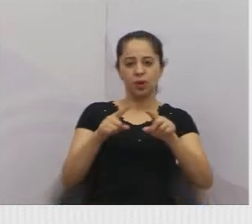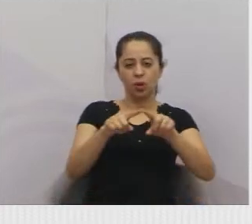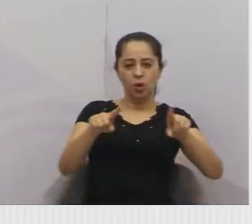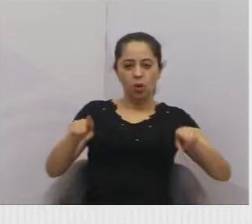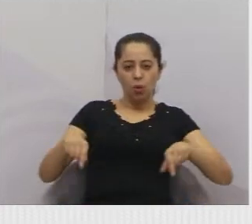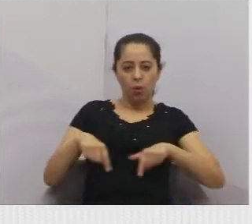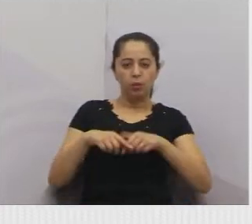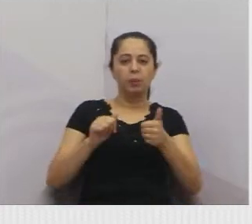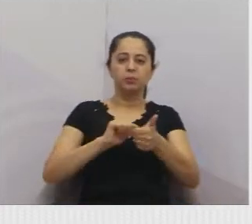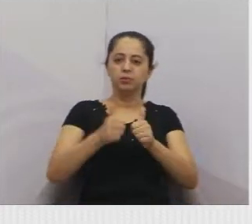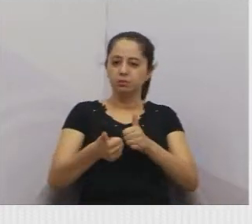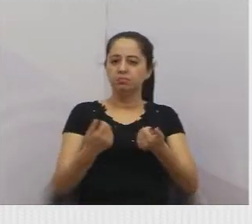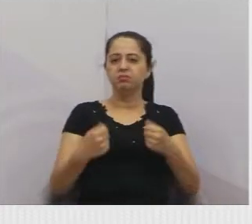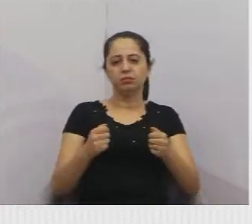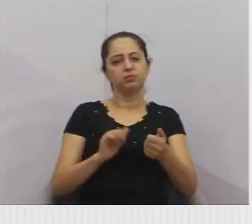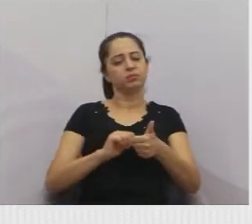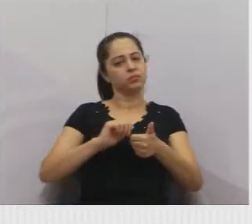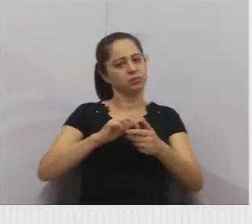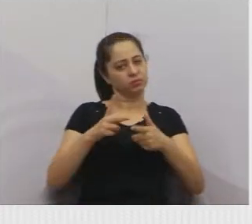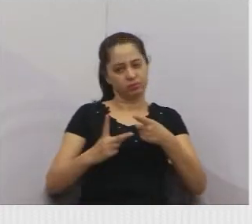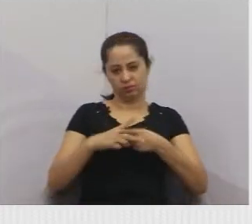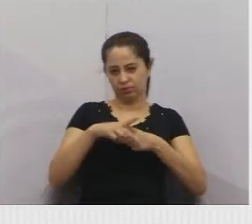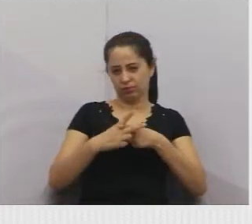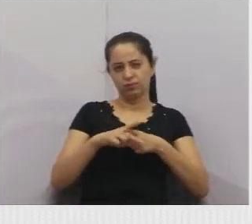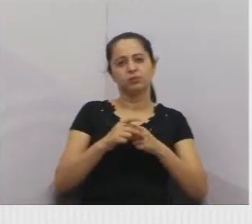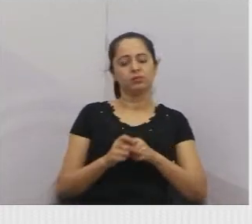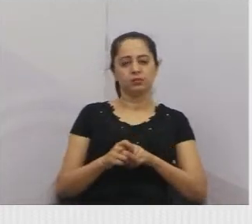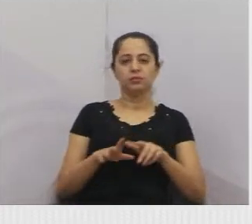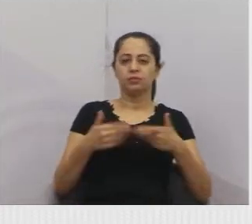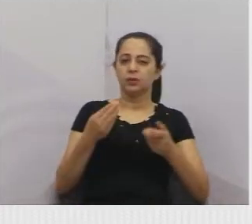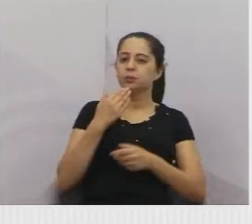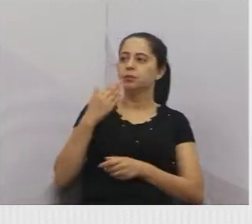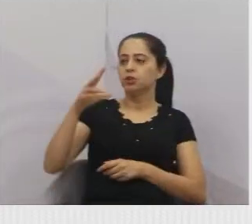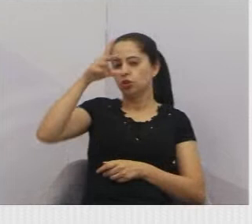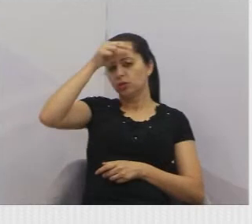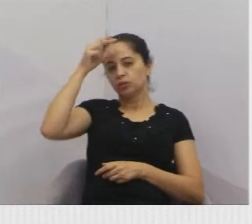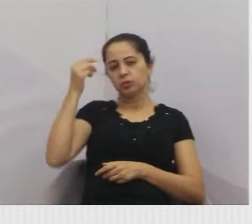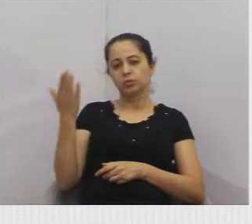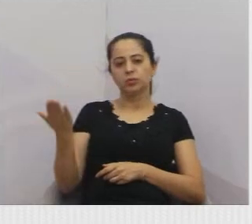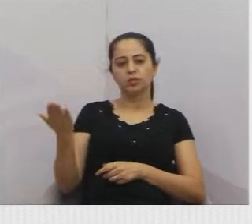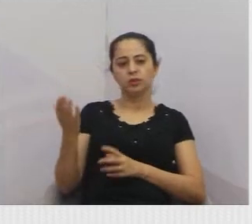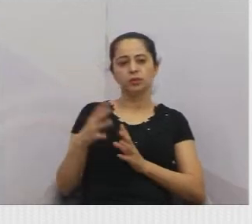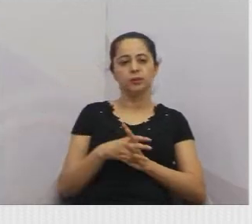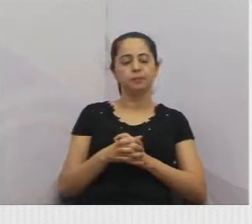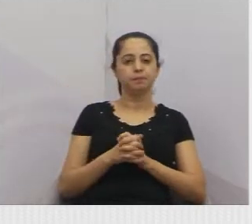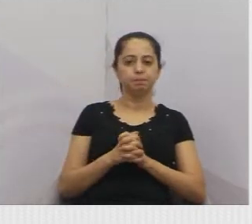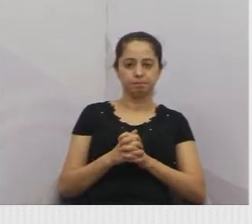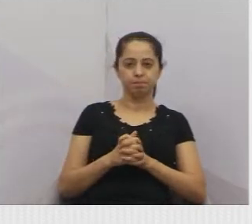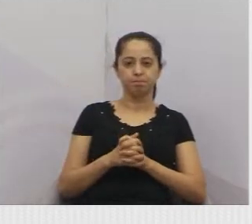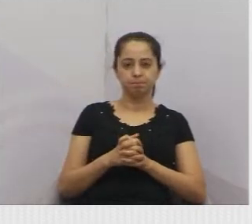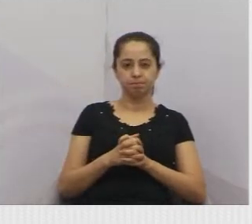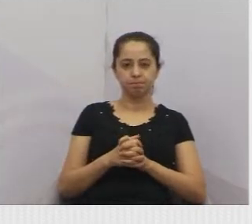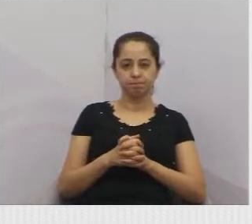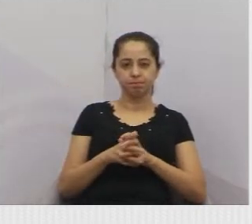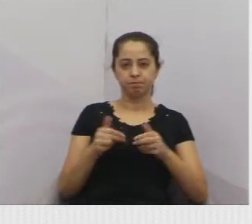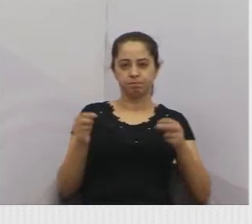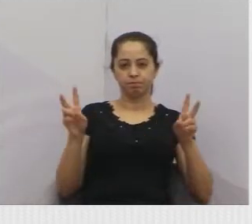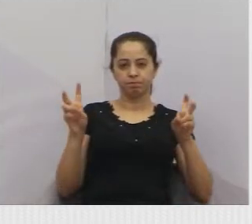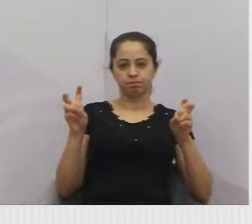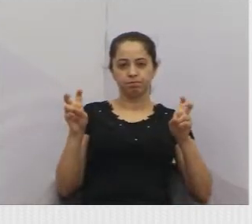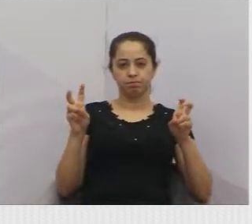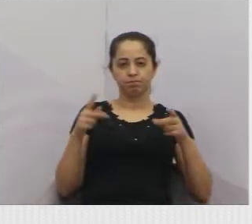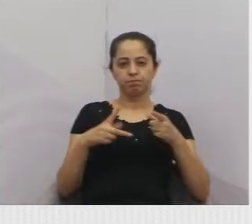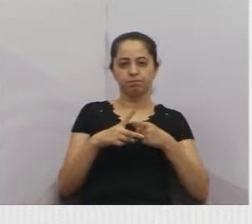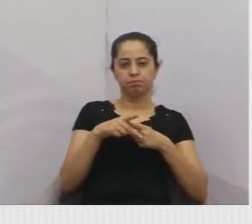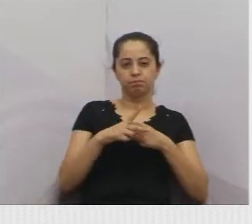uma manutenção. Então, fiz essa solicitação para a Prefeitura. E dentro desse tema ainda, de